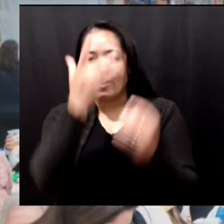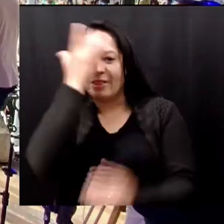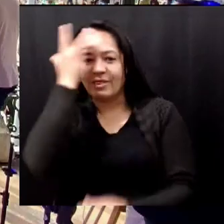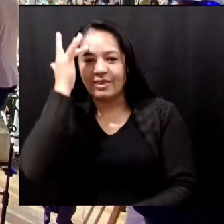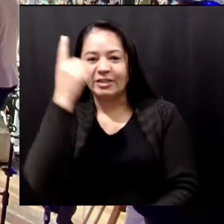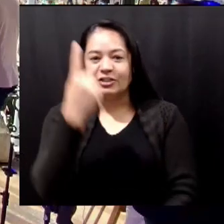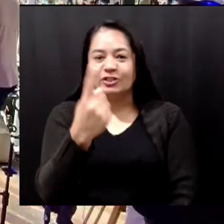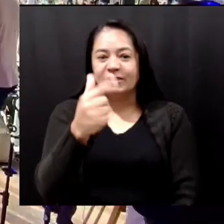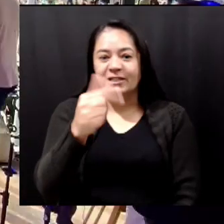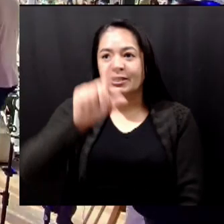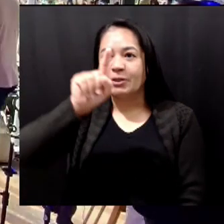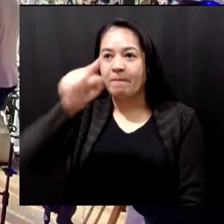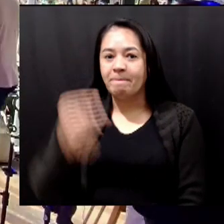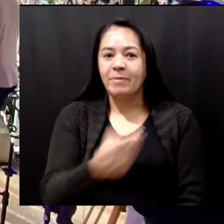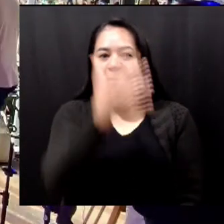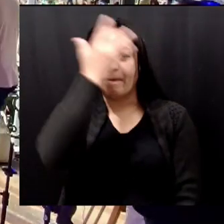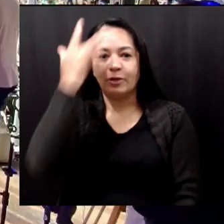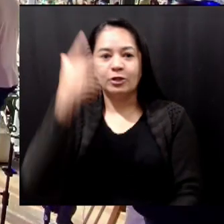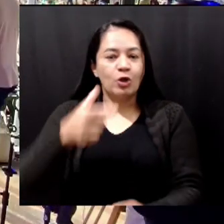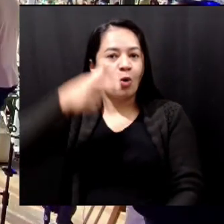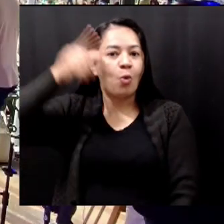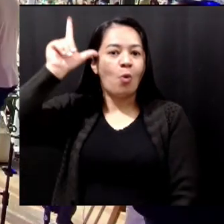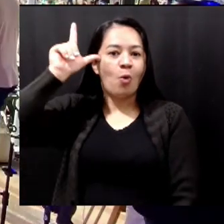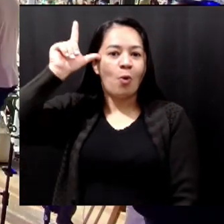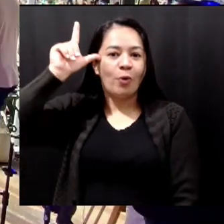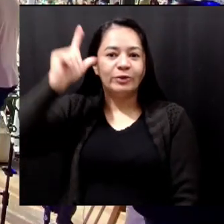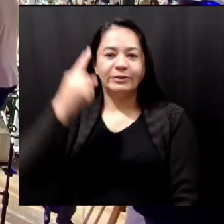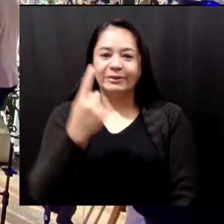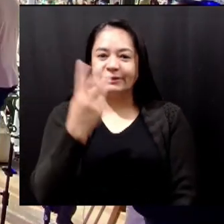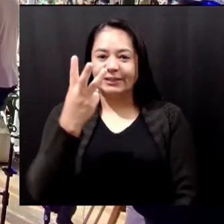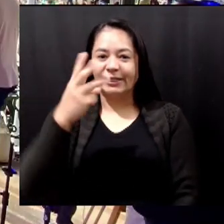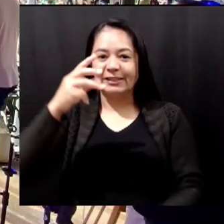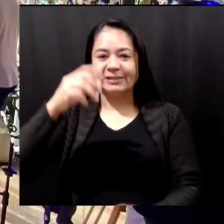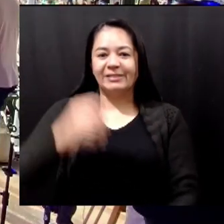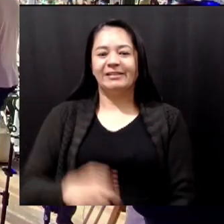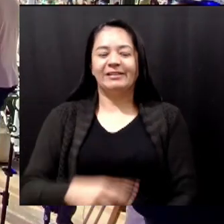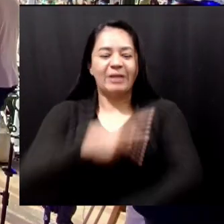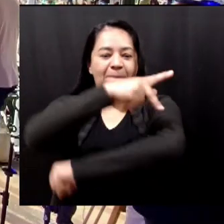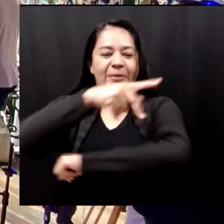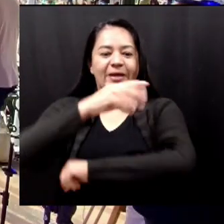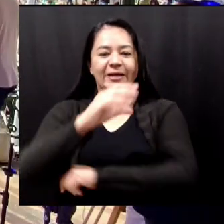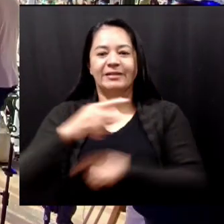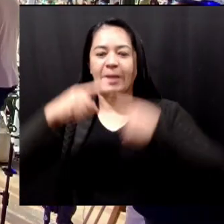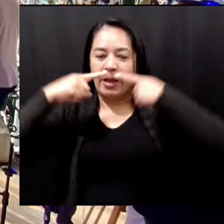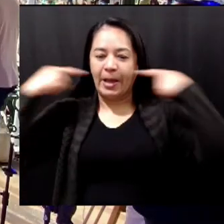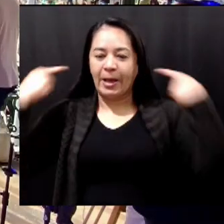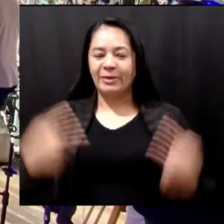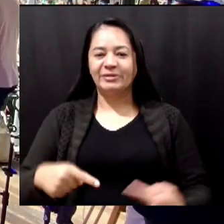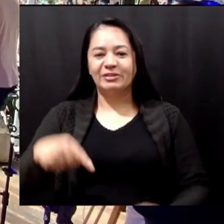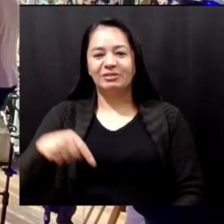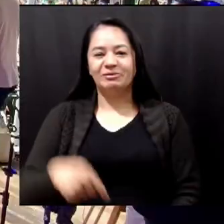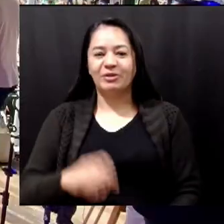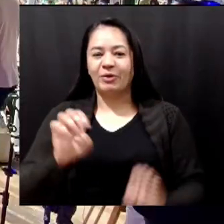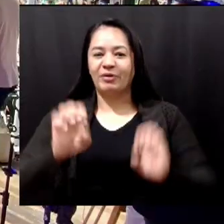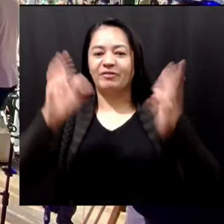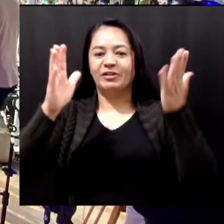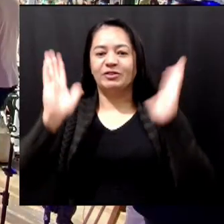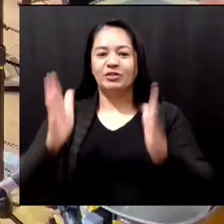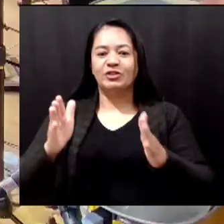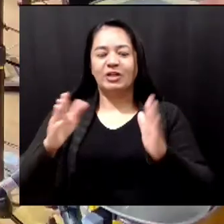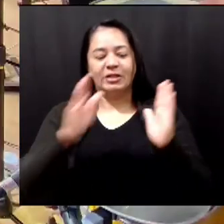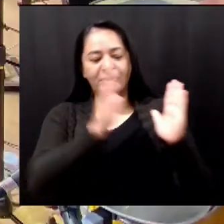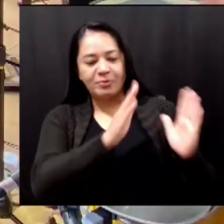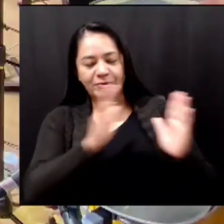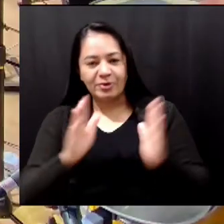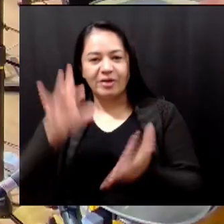pessoas ontem, 13 de julho, na Praça Carlos Gomes, centro da cidade. Esse evento já faz parte da programação, né, oficial da cidade